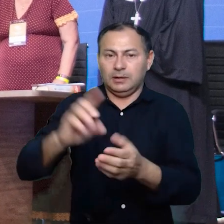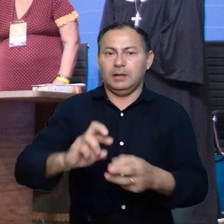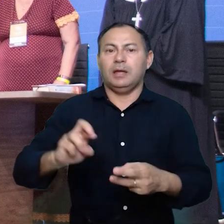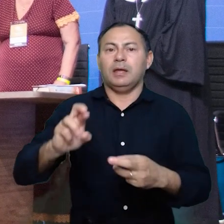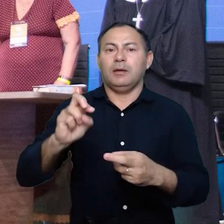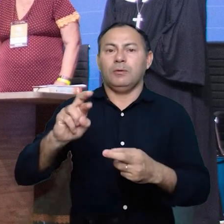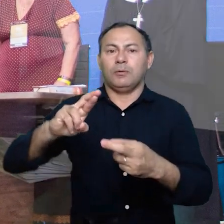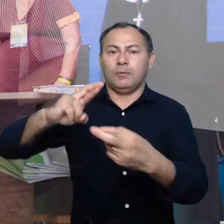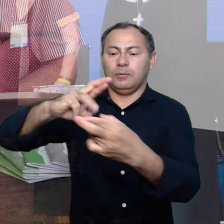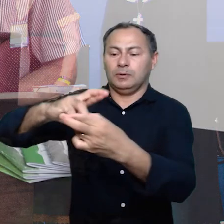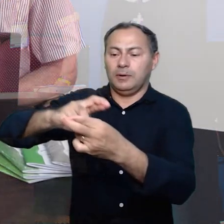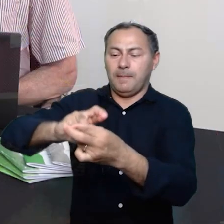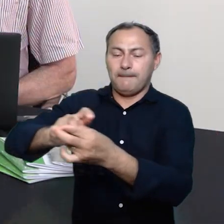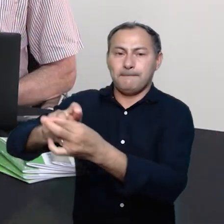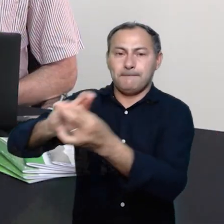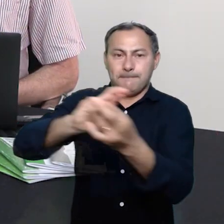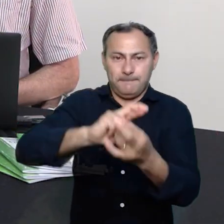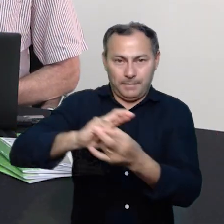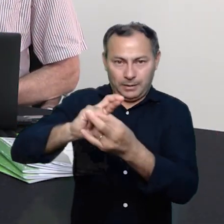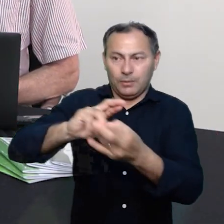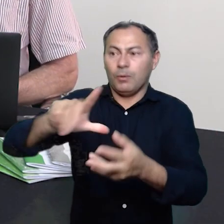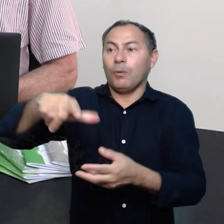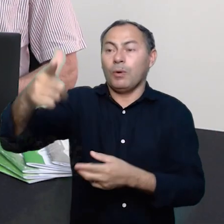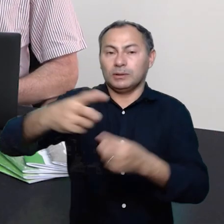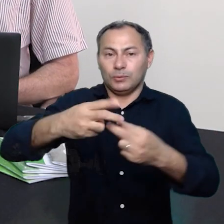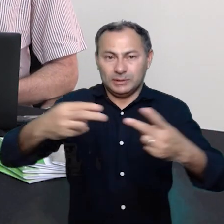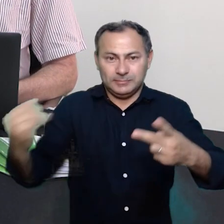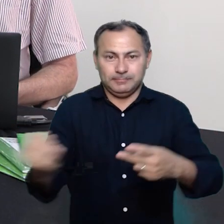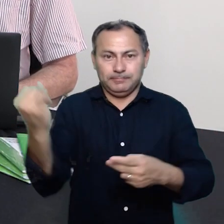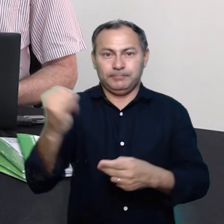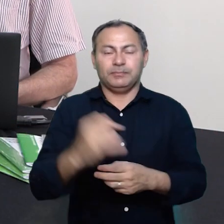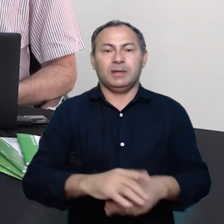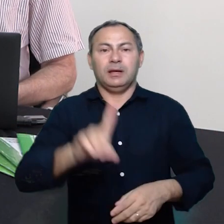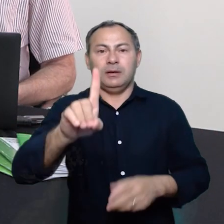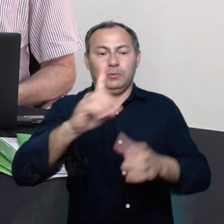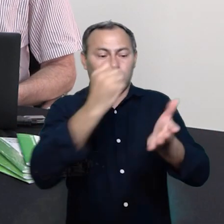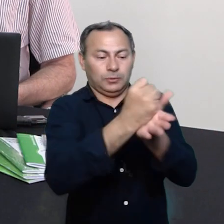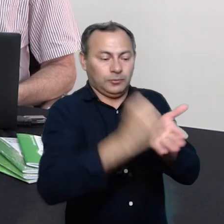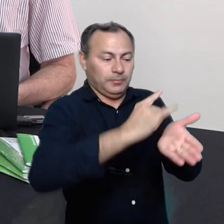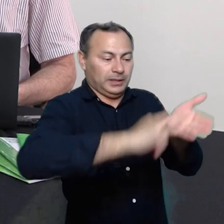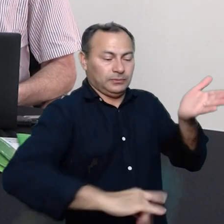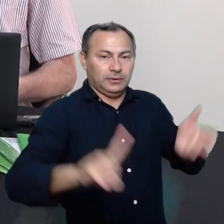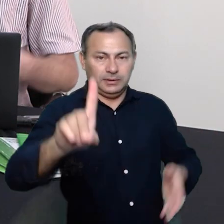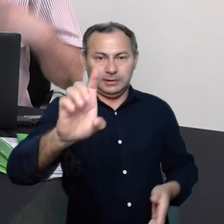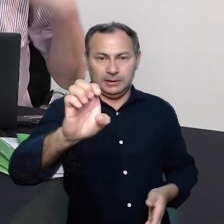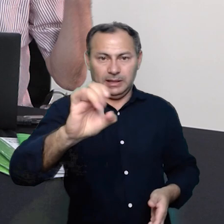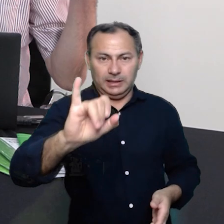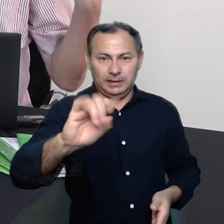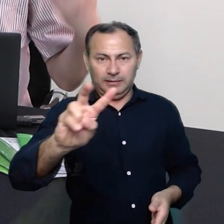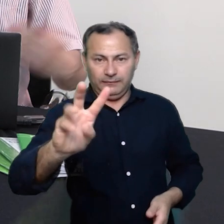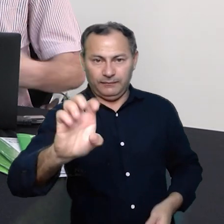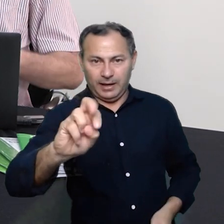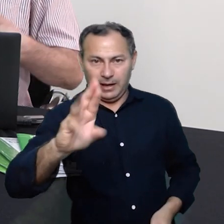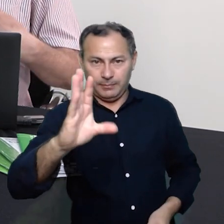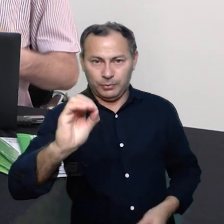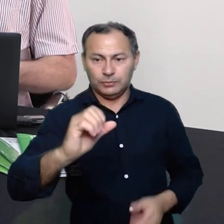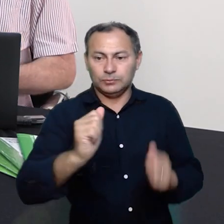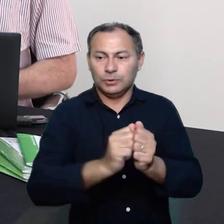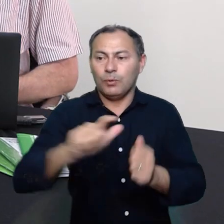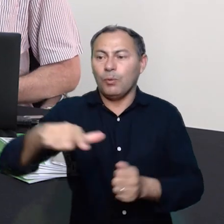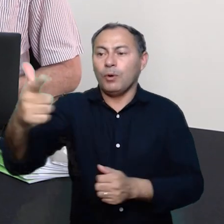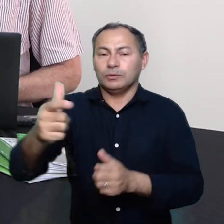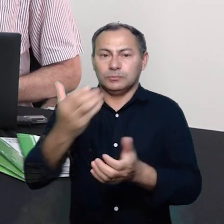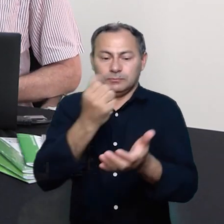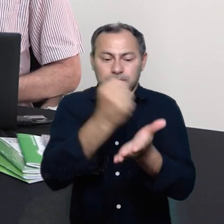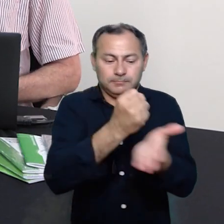ecumênico. Um outro ponto, um passo importante que a Dei Verbum ela permitiu, junto com depois outros